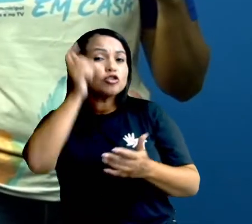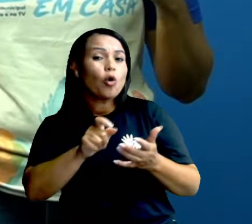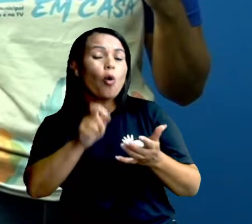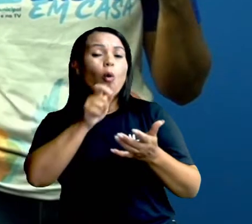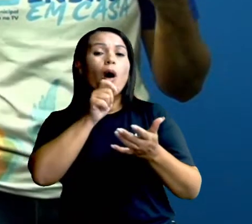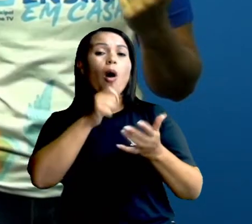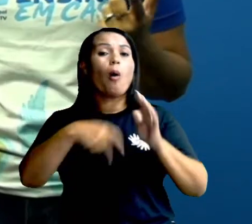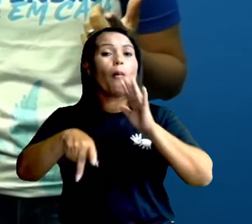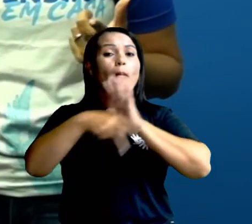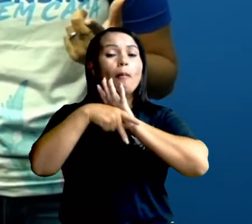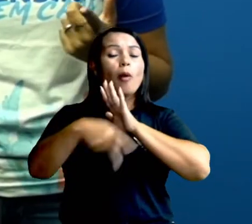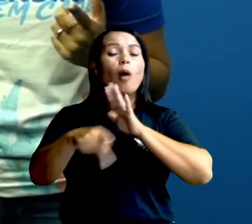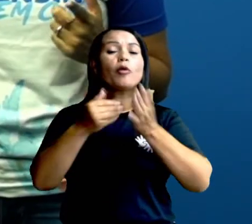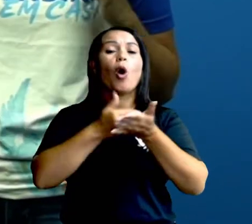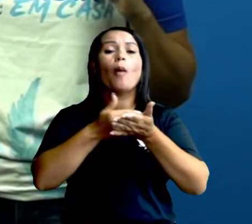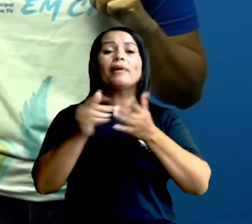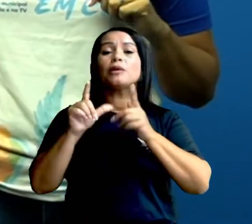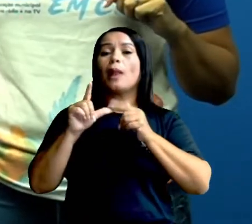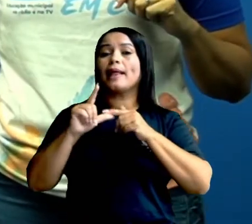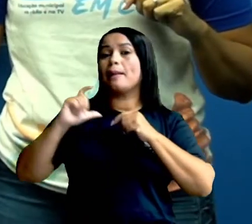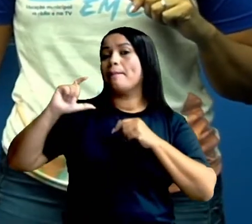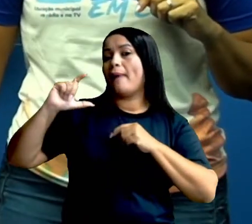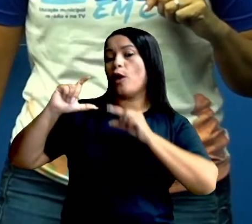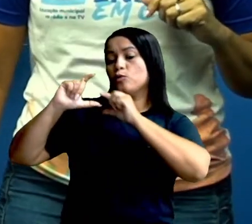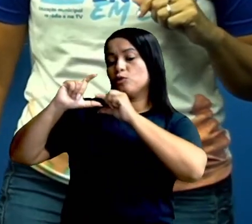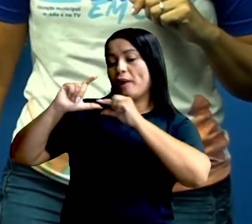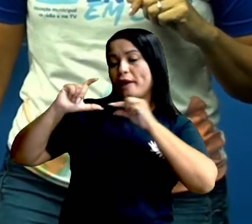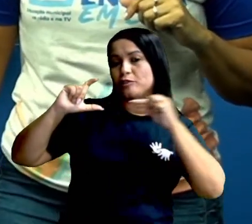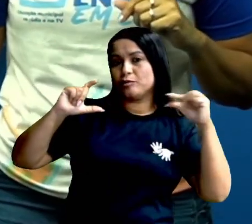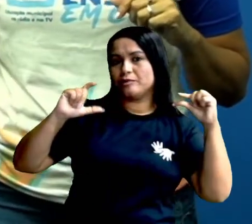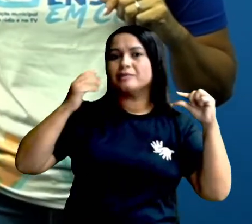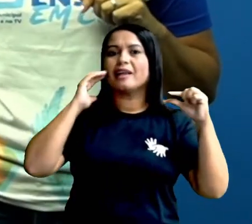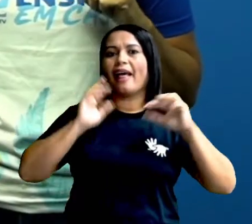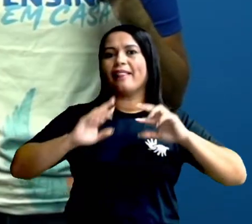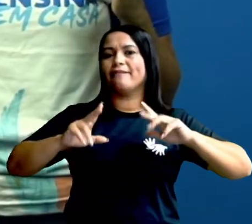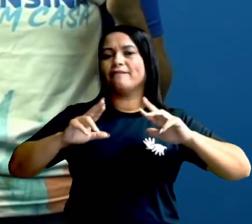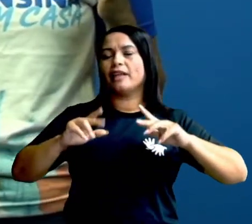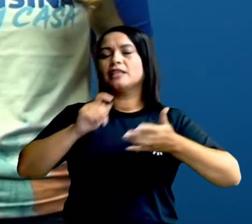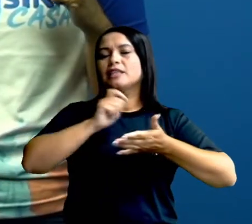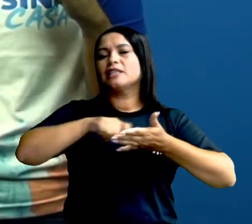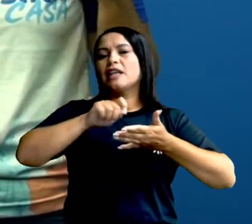gente escreve ele, inicia com letra maiúscula, tá certo? É